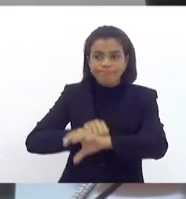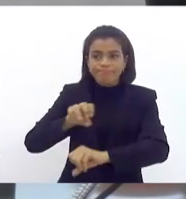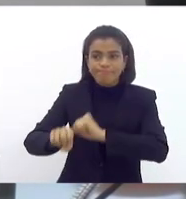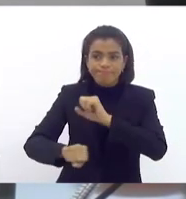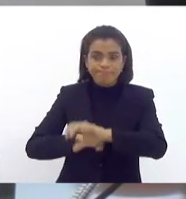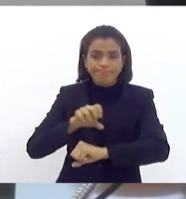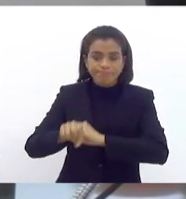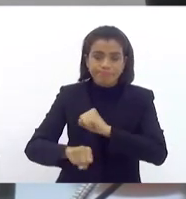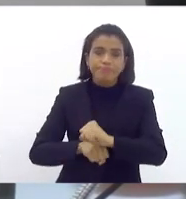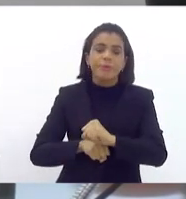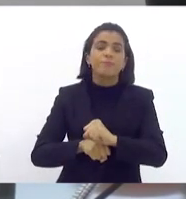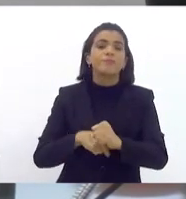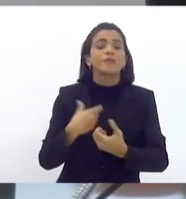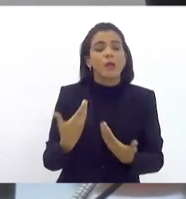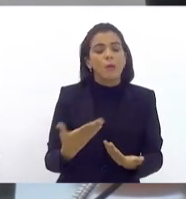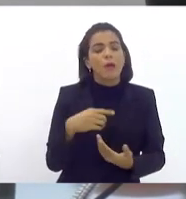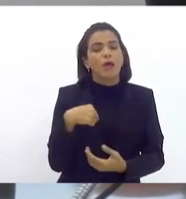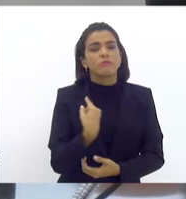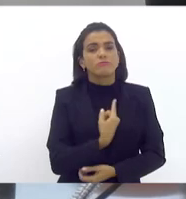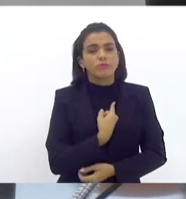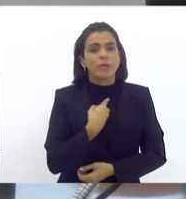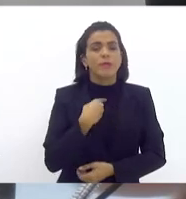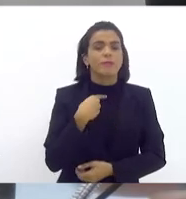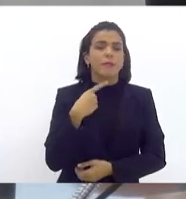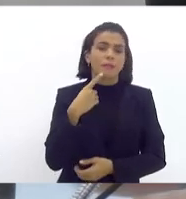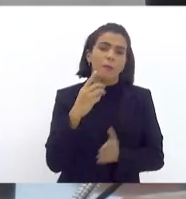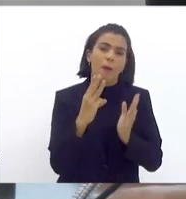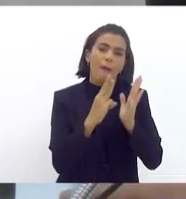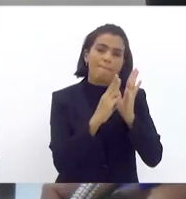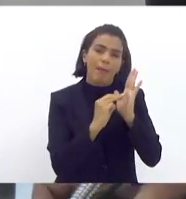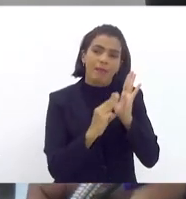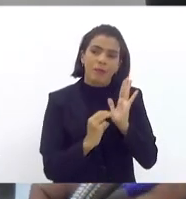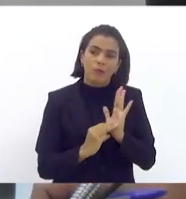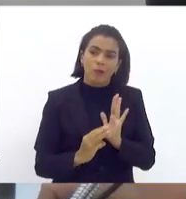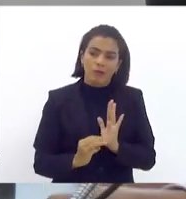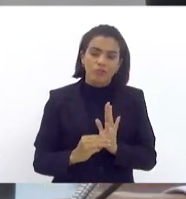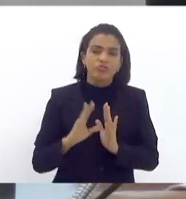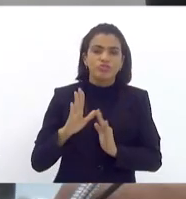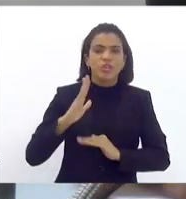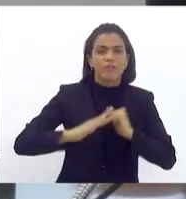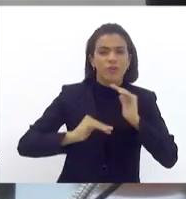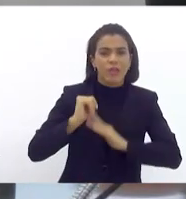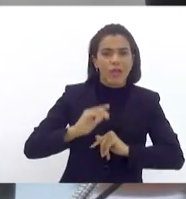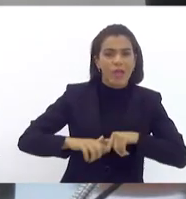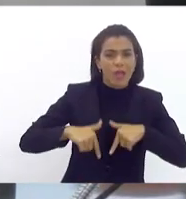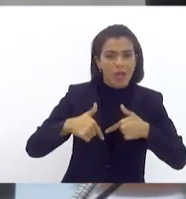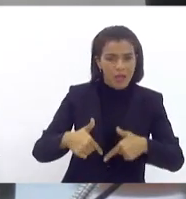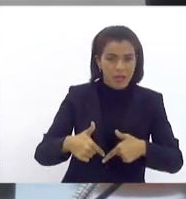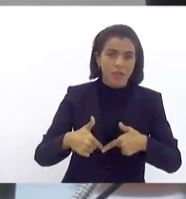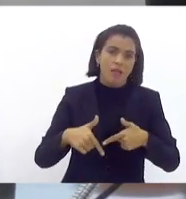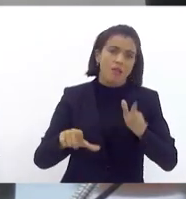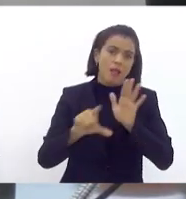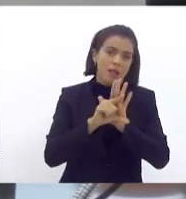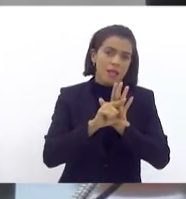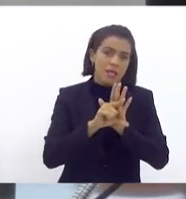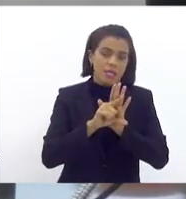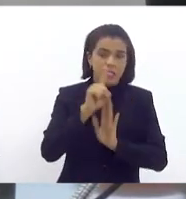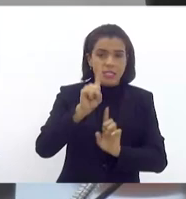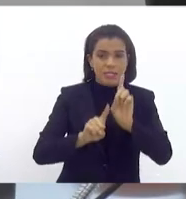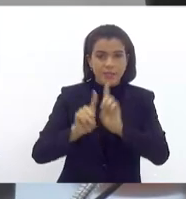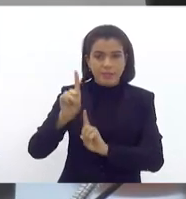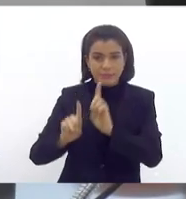isso, a gente pega exatamente uma metodologia que já foi aplicada na lei de licitações, em que microempresas